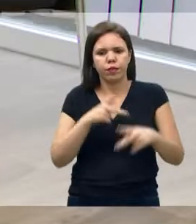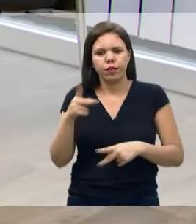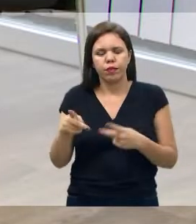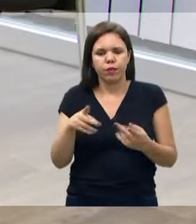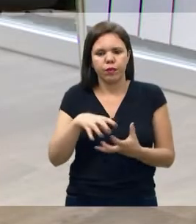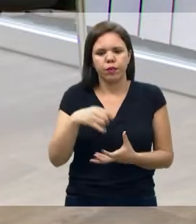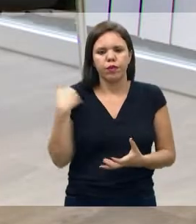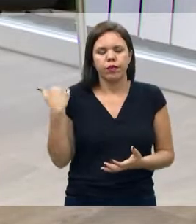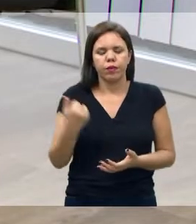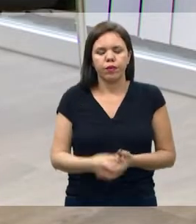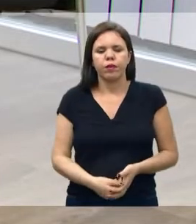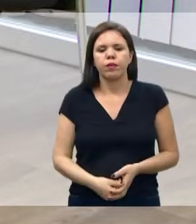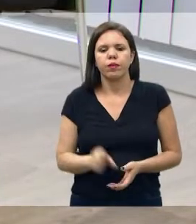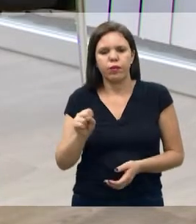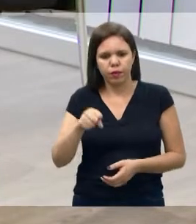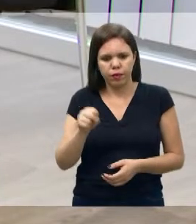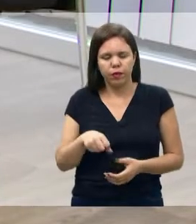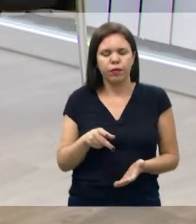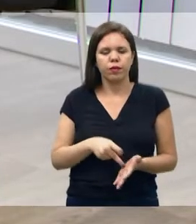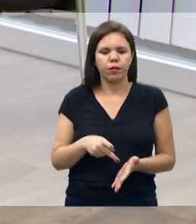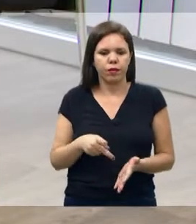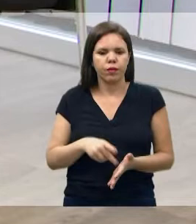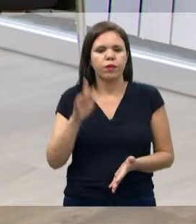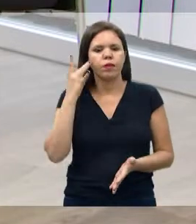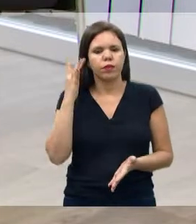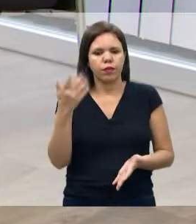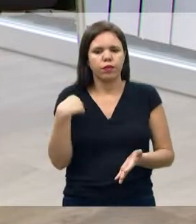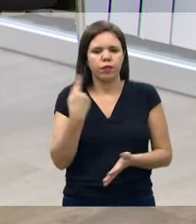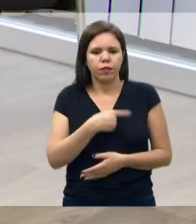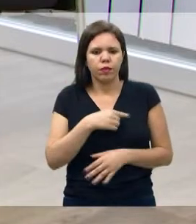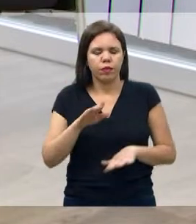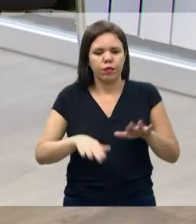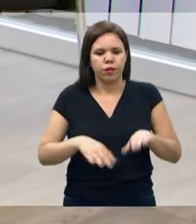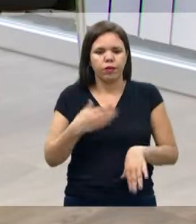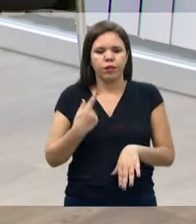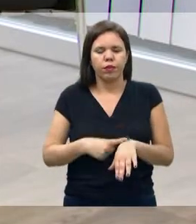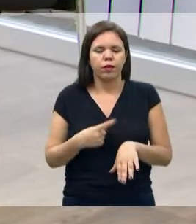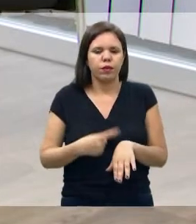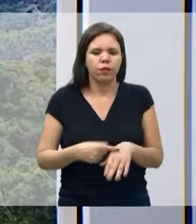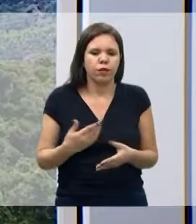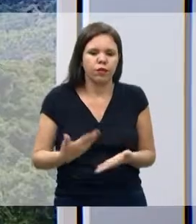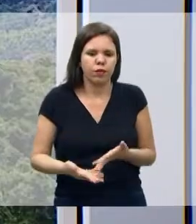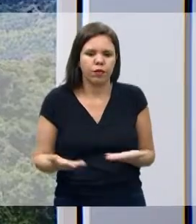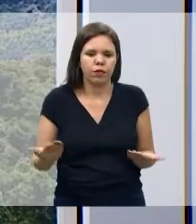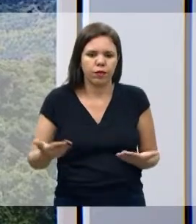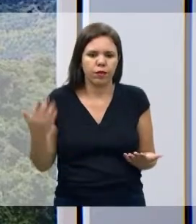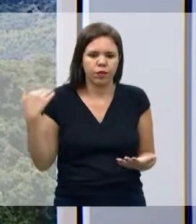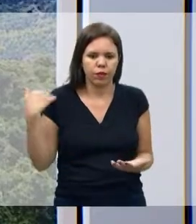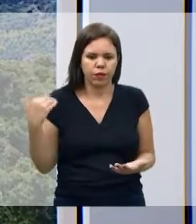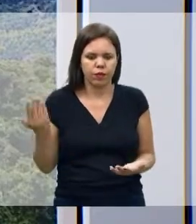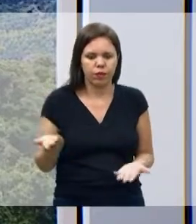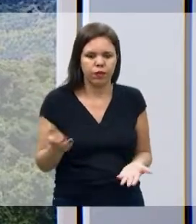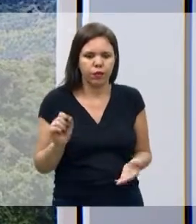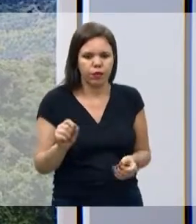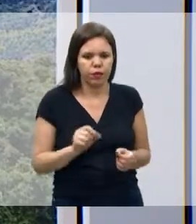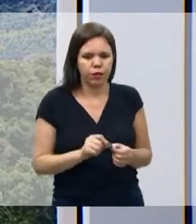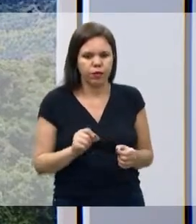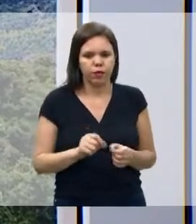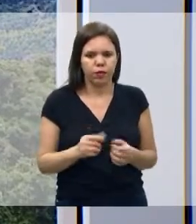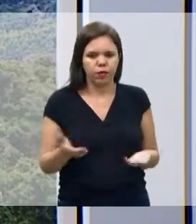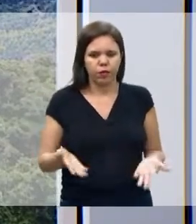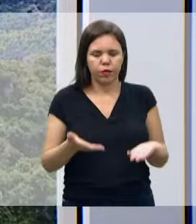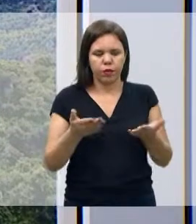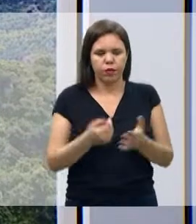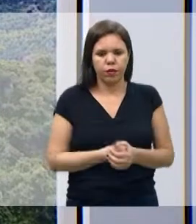sua população? Sem dúvida alguma. Acho que nós perdemos um momento importante agora, que você formaria